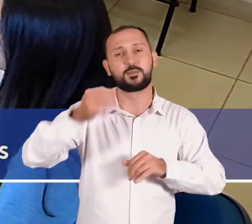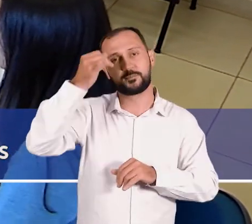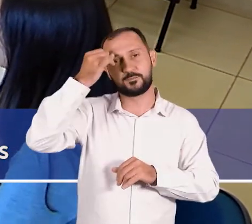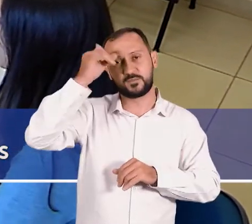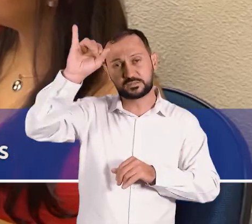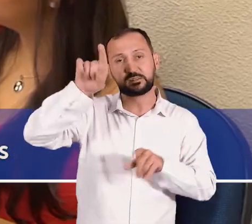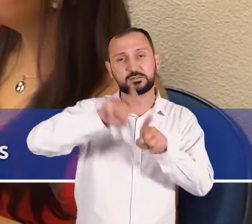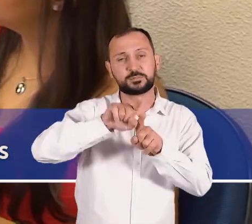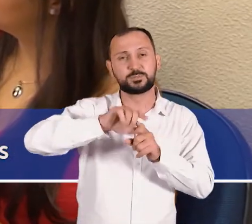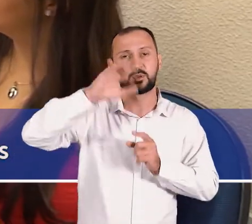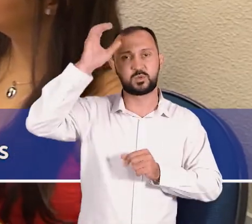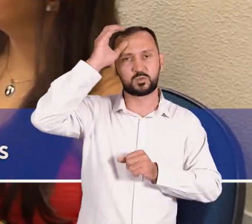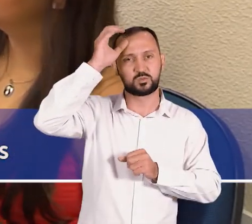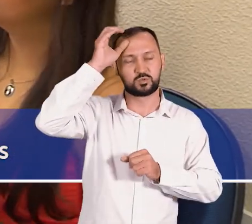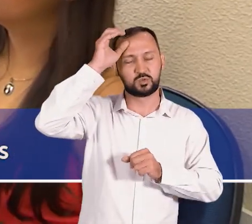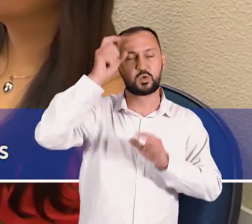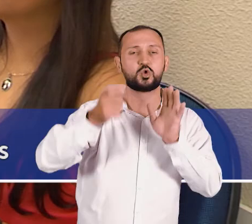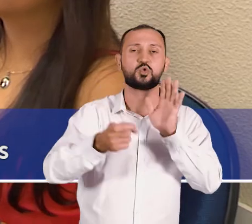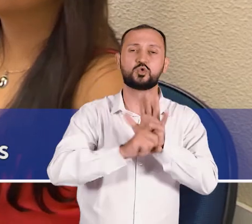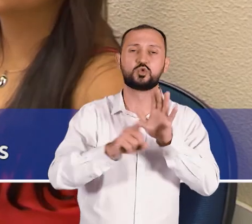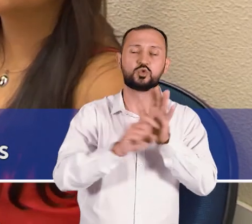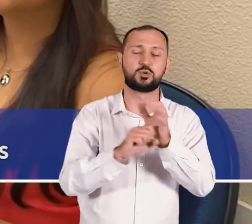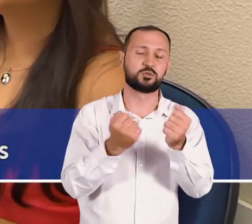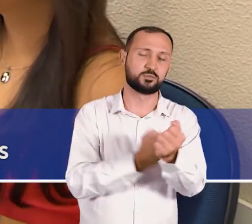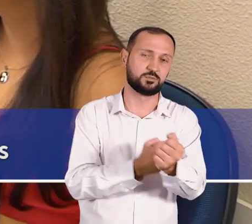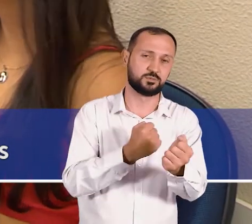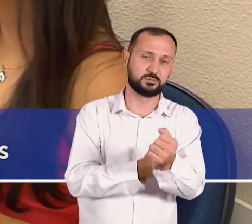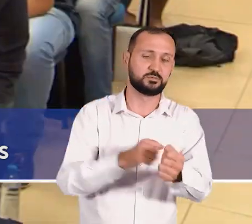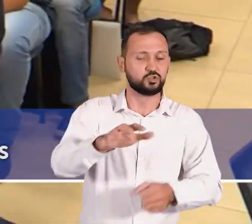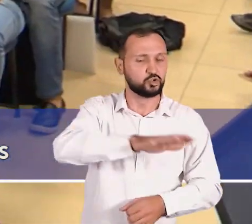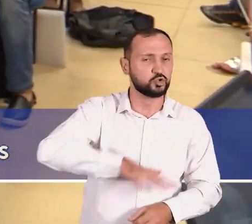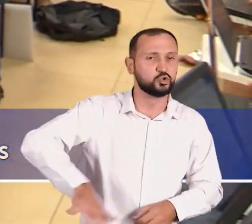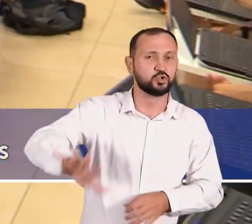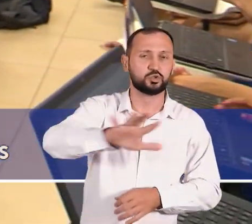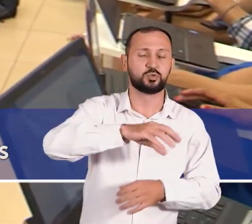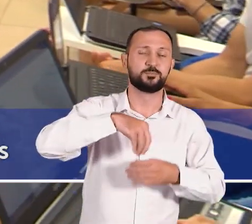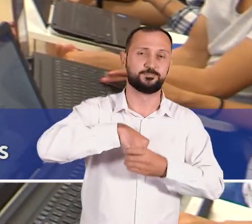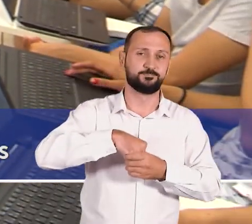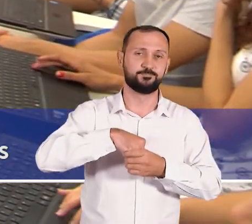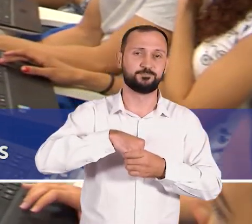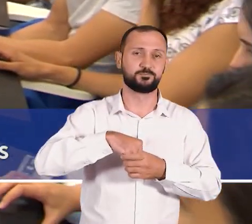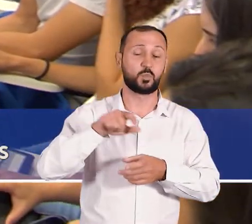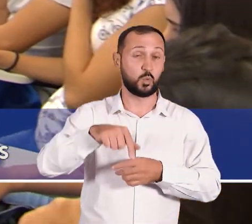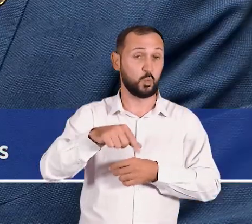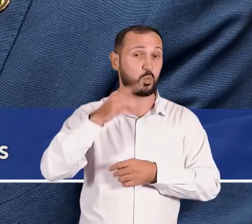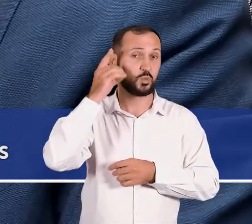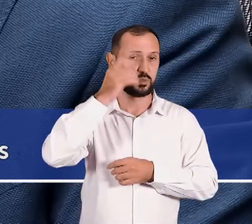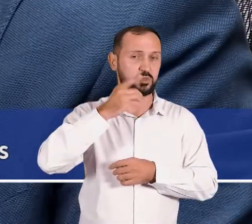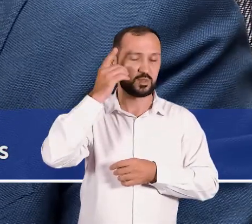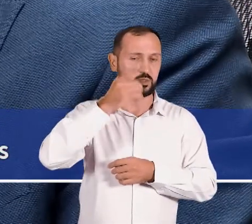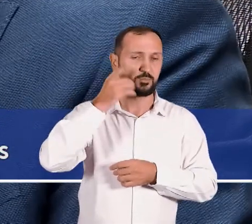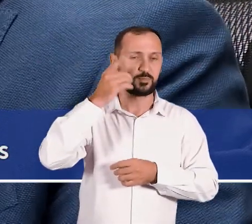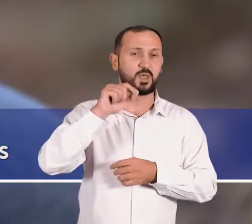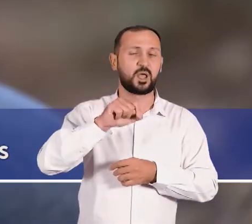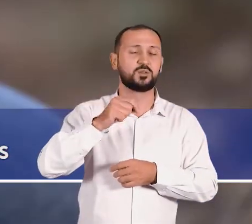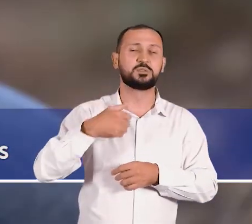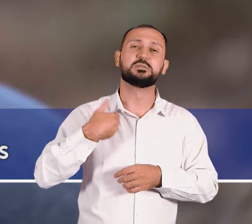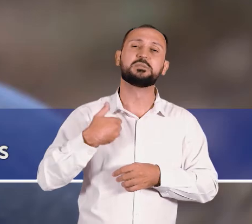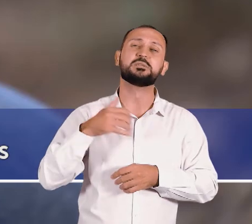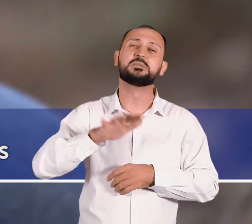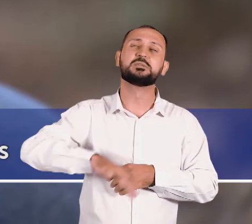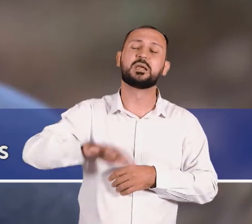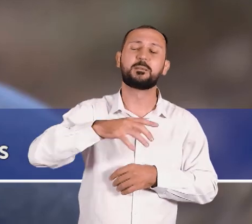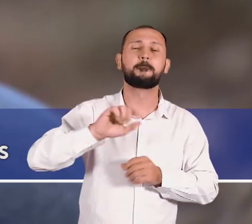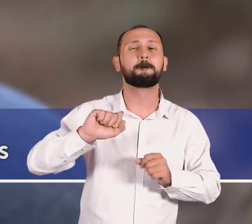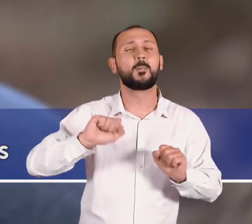de prevenção e conscientização sobre drogas ilícitas em todo o campus universitário. Segundo o deputado, os jovens